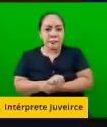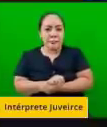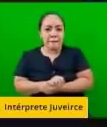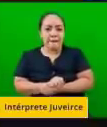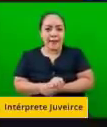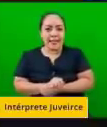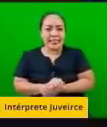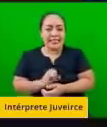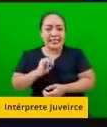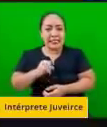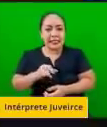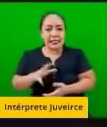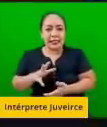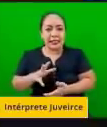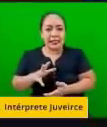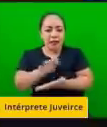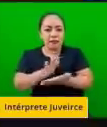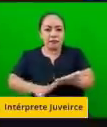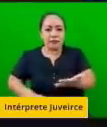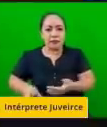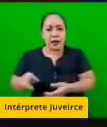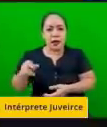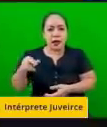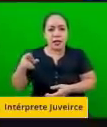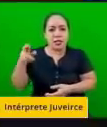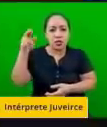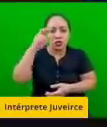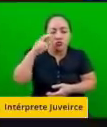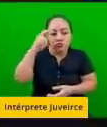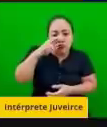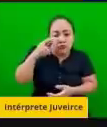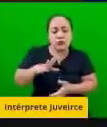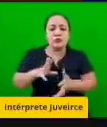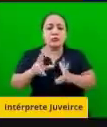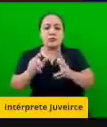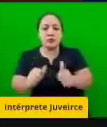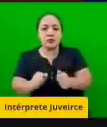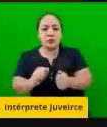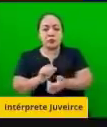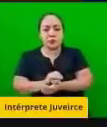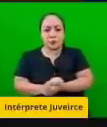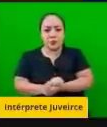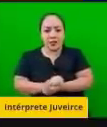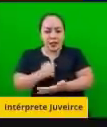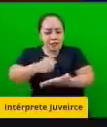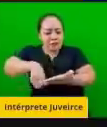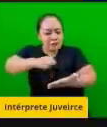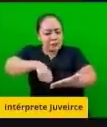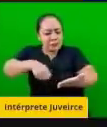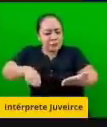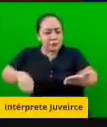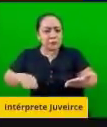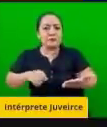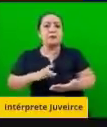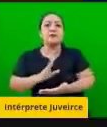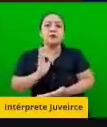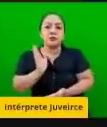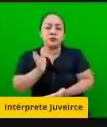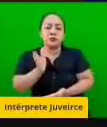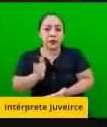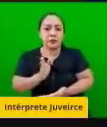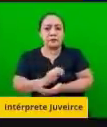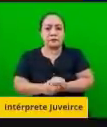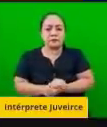a partir tanto dessa interação remota quanto das correções dos cadernos de atividade, e também